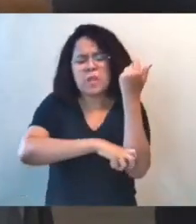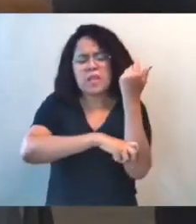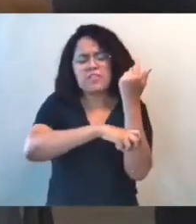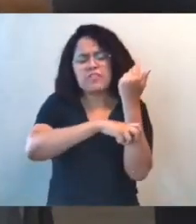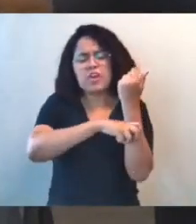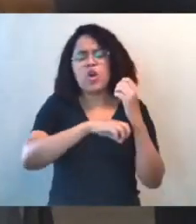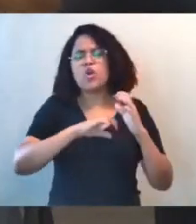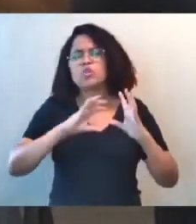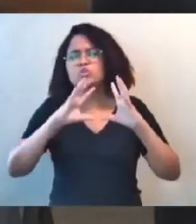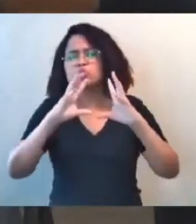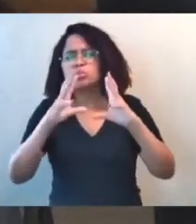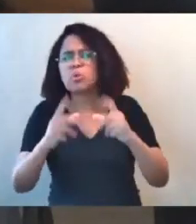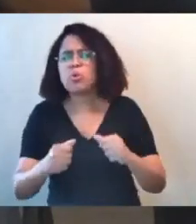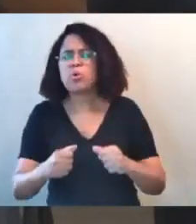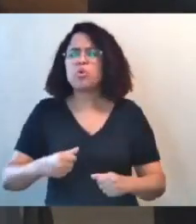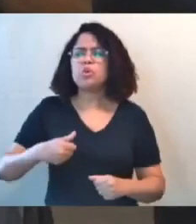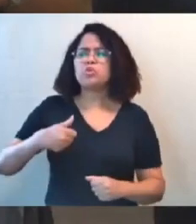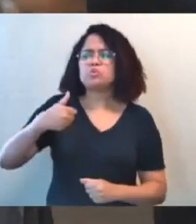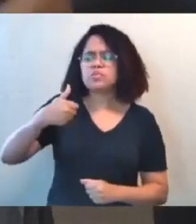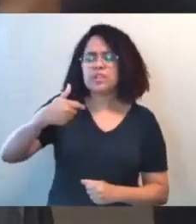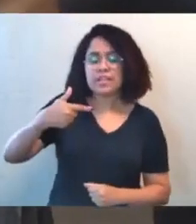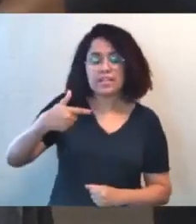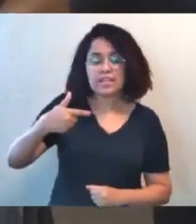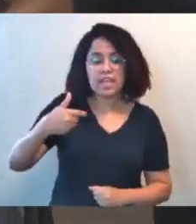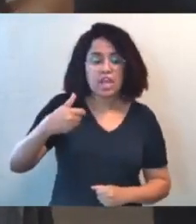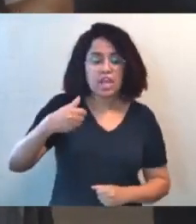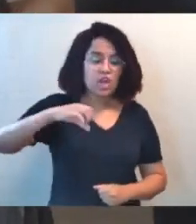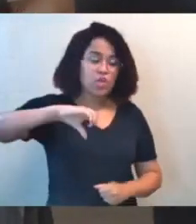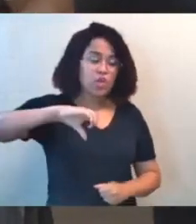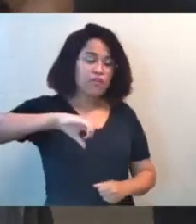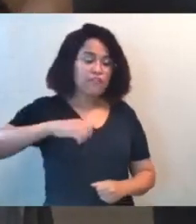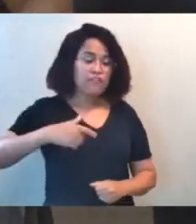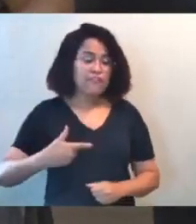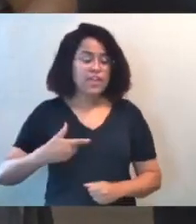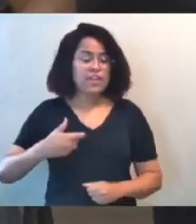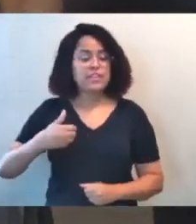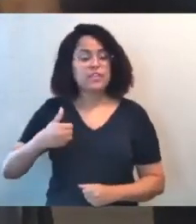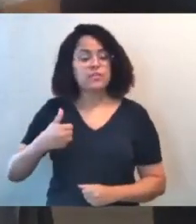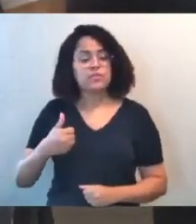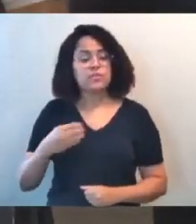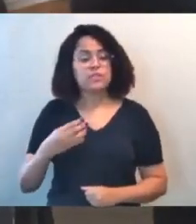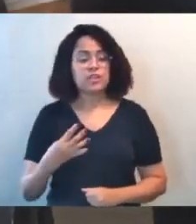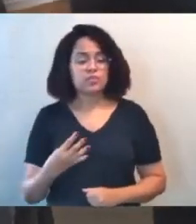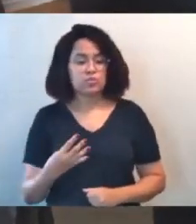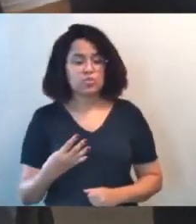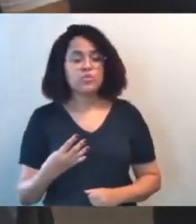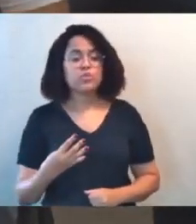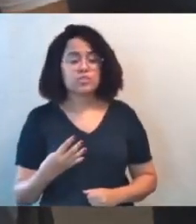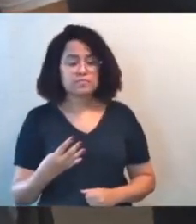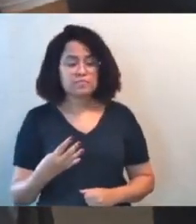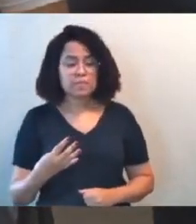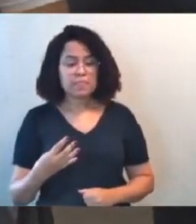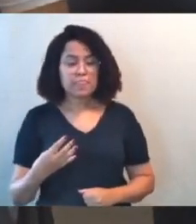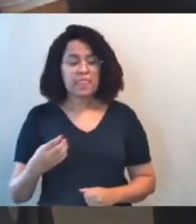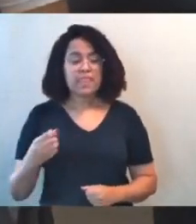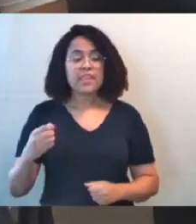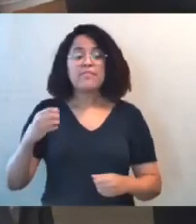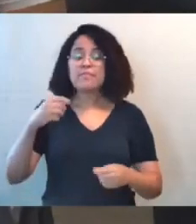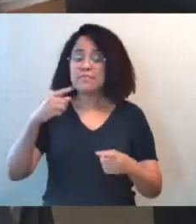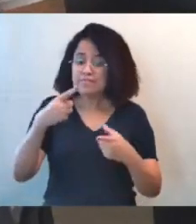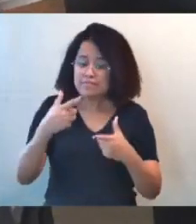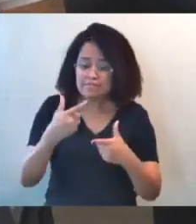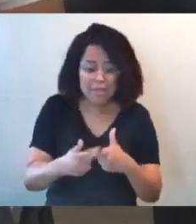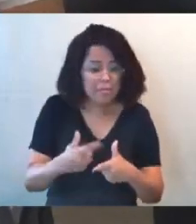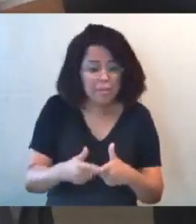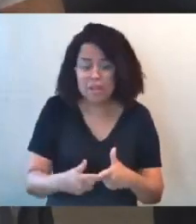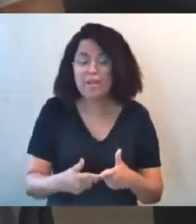linha 9214, 9211 com problema. E são apreendidos a AT, estão feitos RITs, que